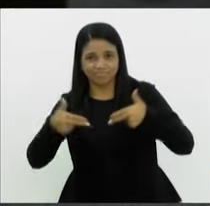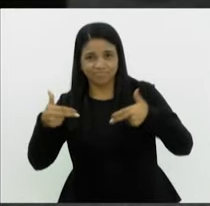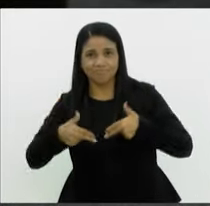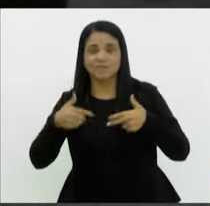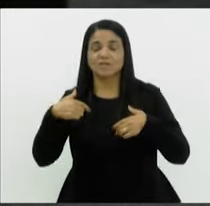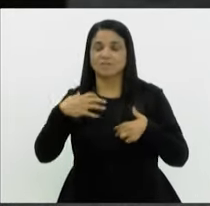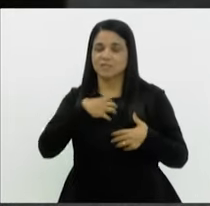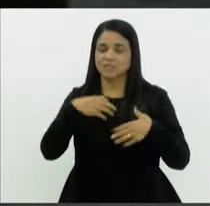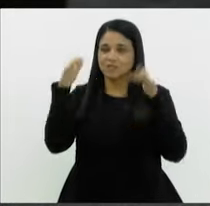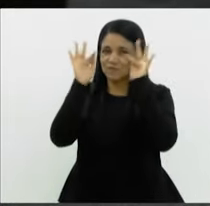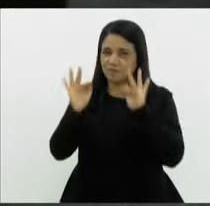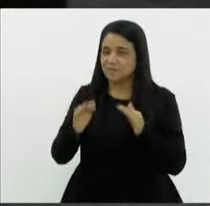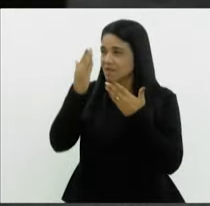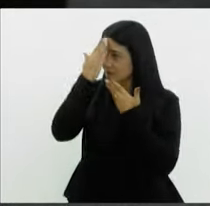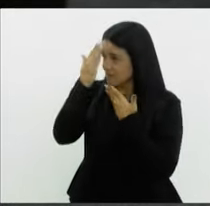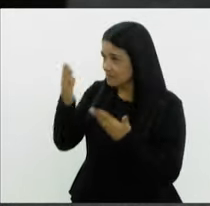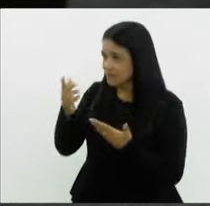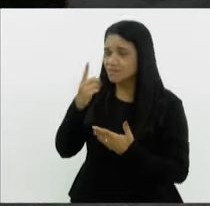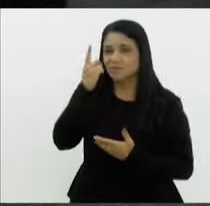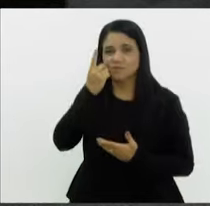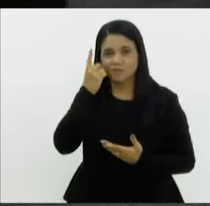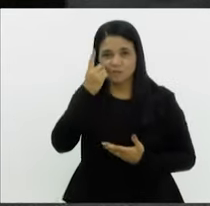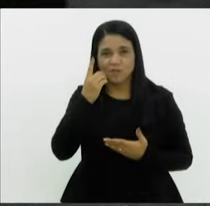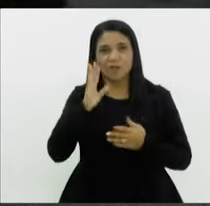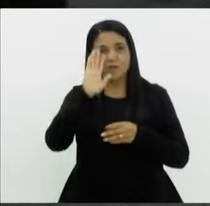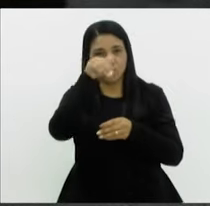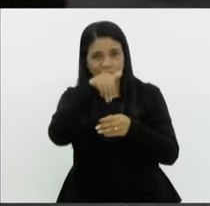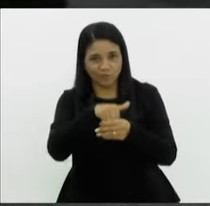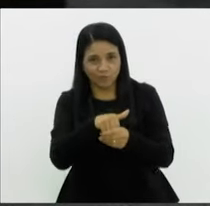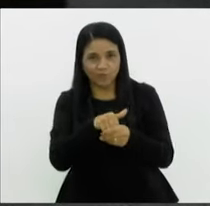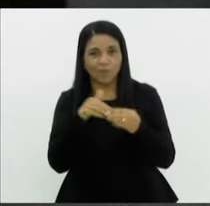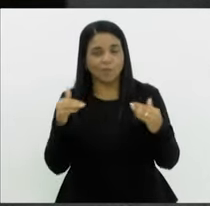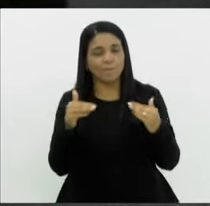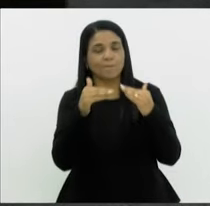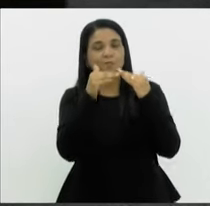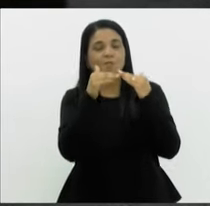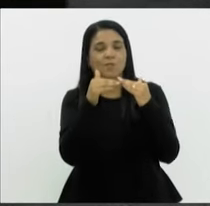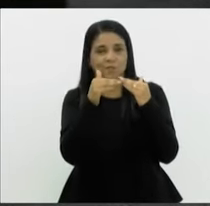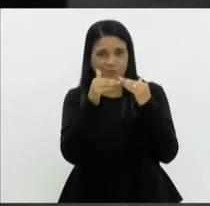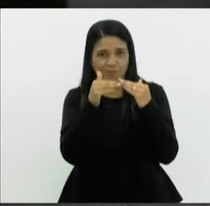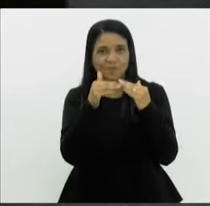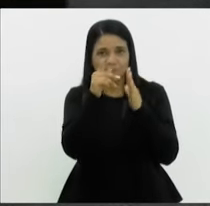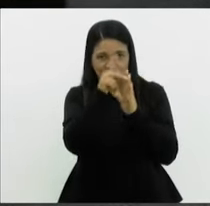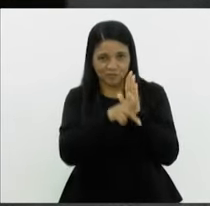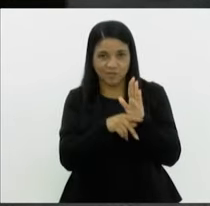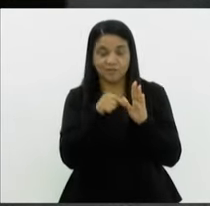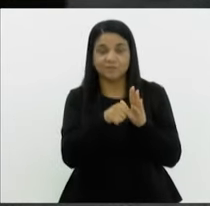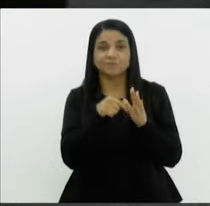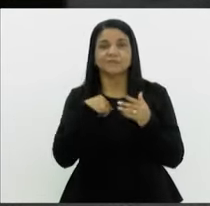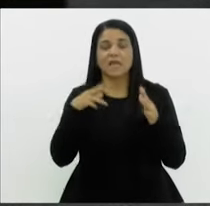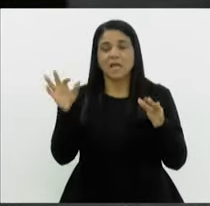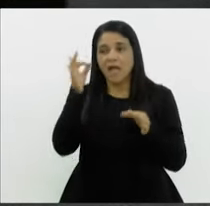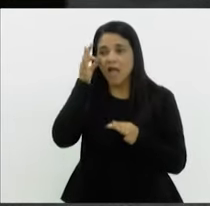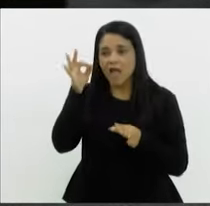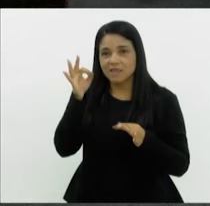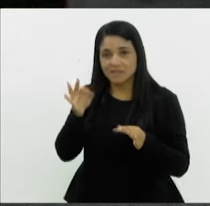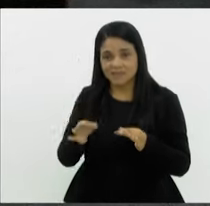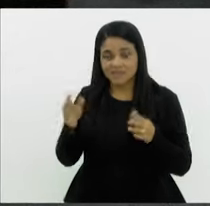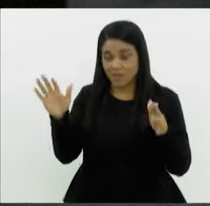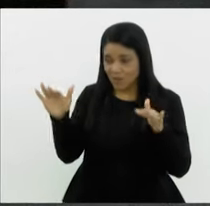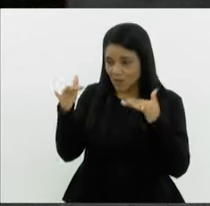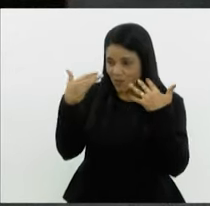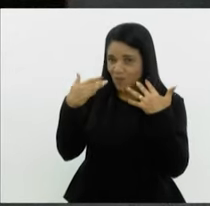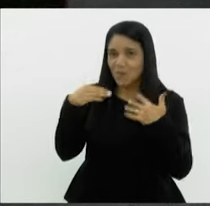muito feliz, agradeço meus pares que votaram favoravelmente essa matéria e peço a atenção do deputado Carlos Mink,